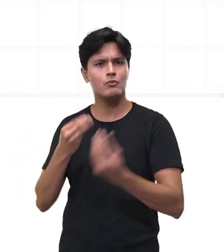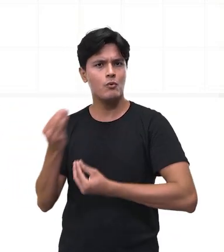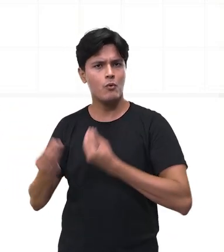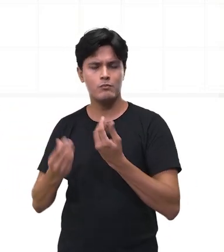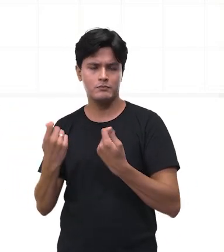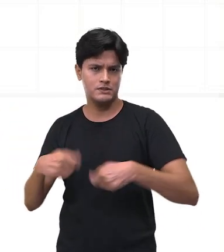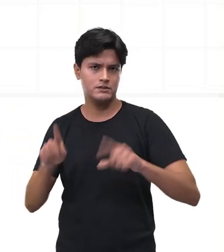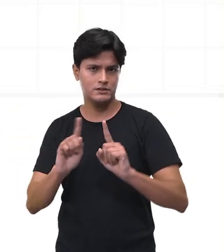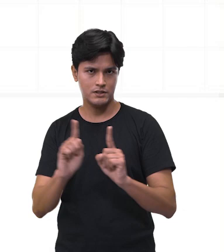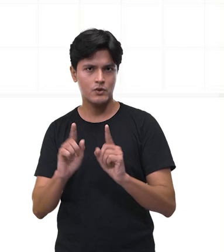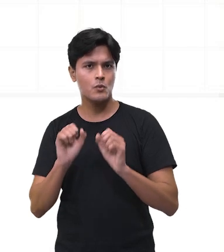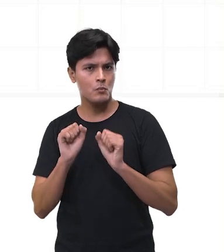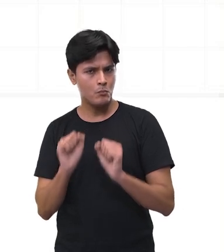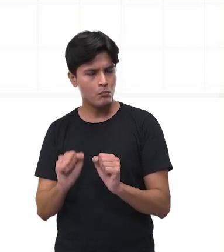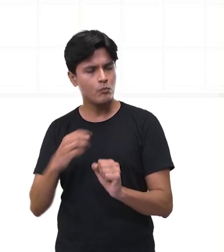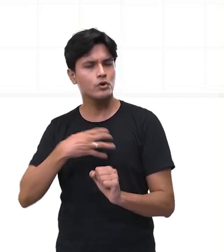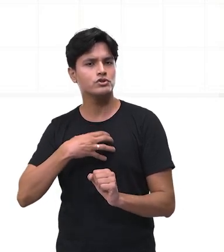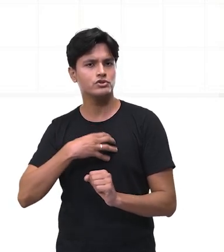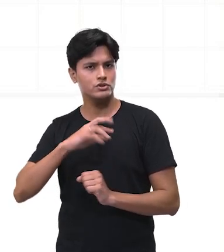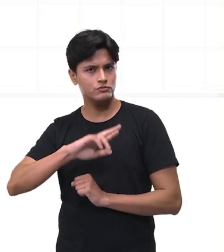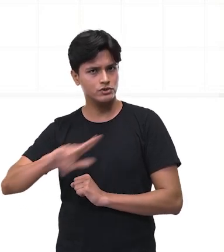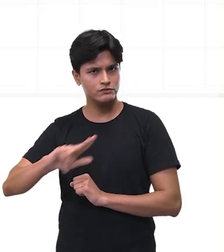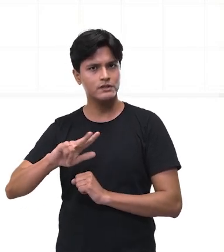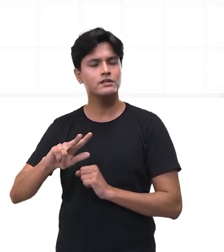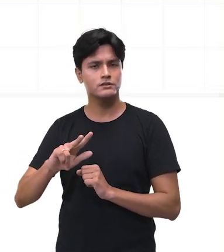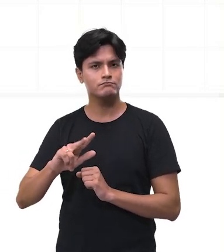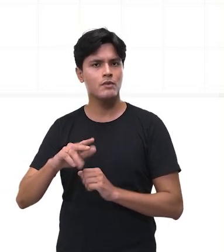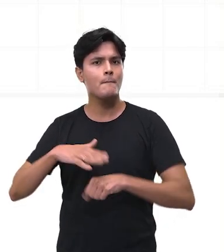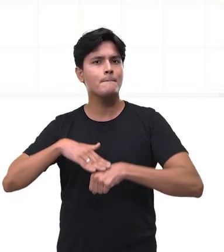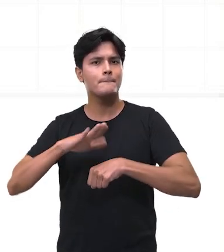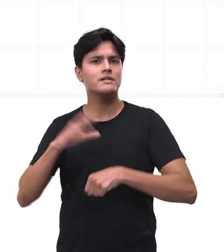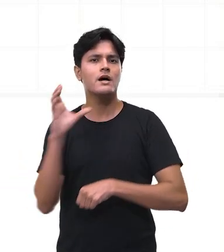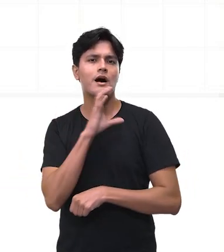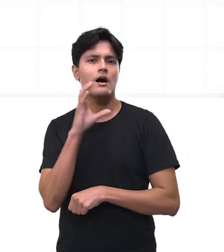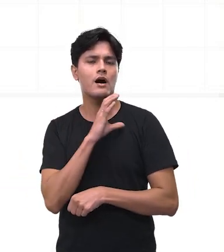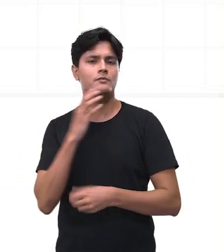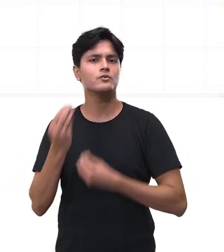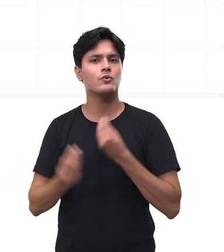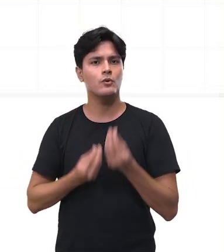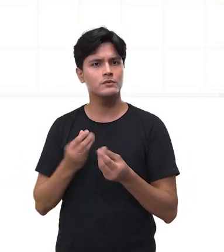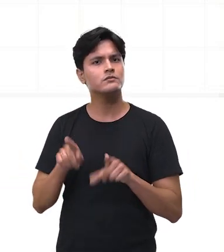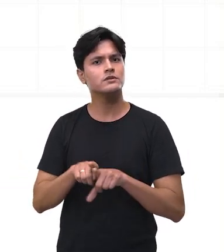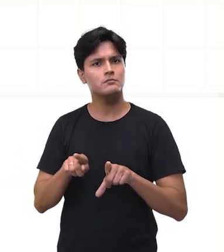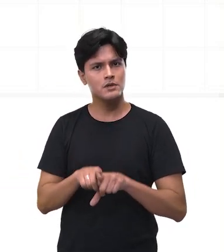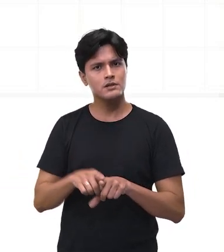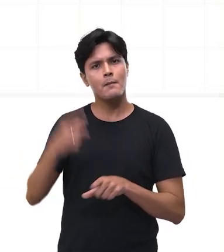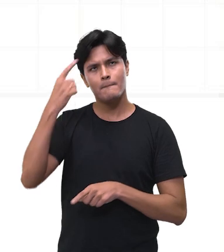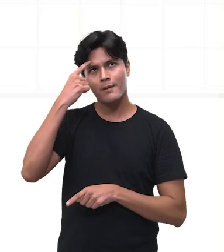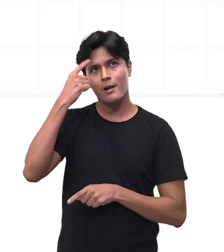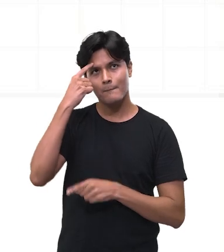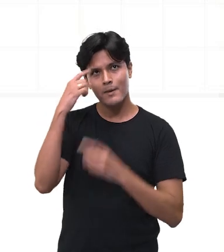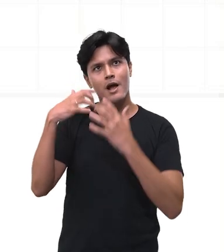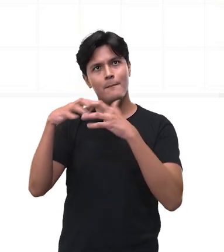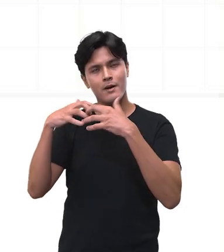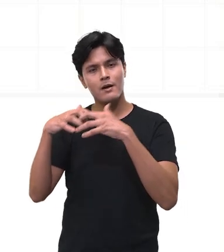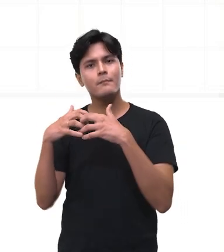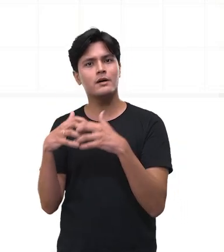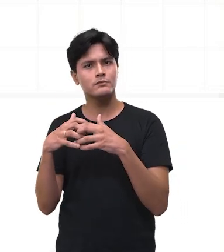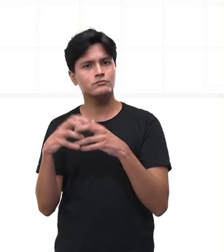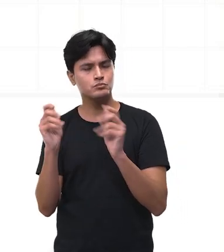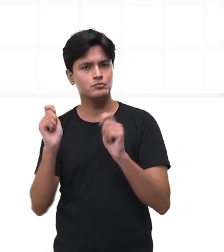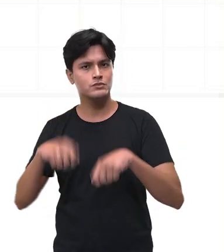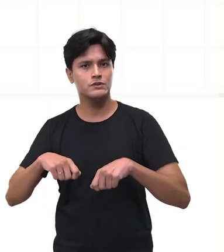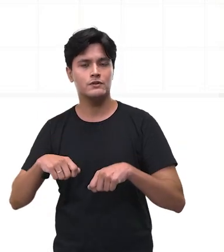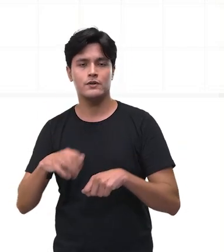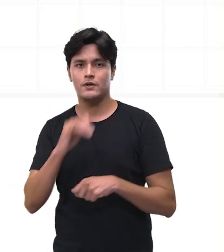por 100, como é que a gente faz? De forma rápida e até de cabeça também, tá? 35,